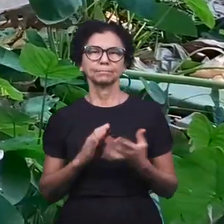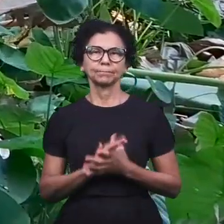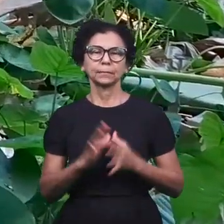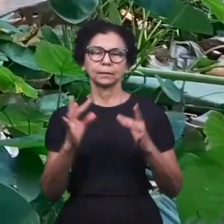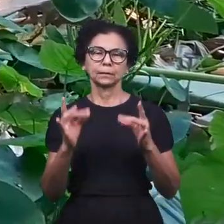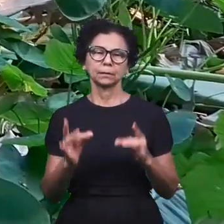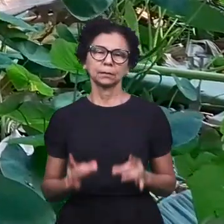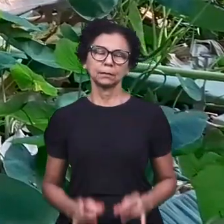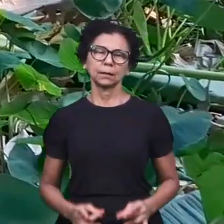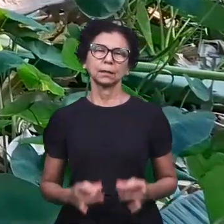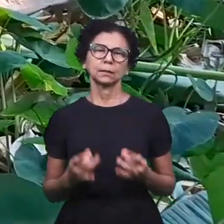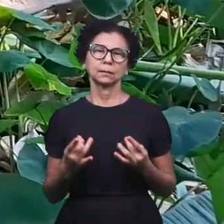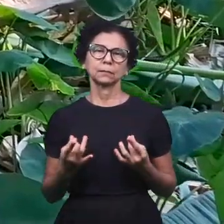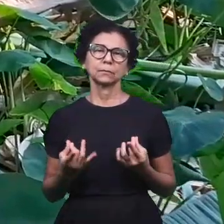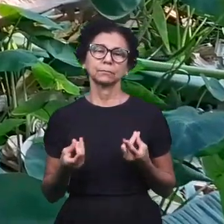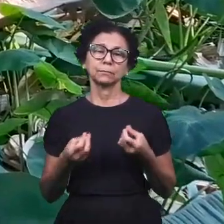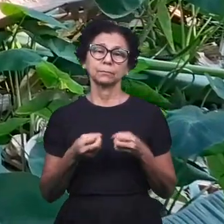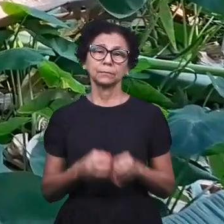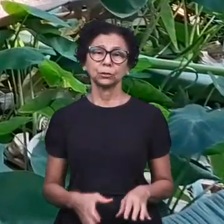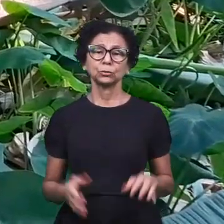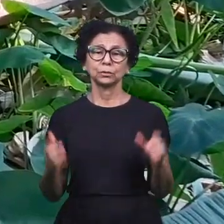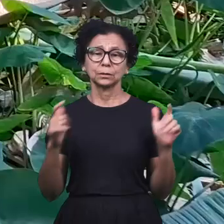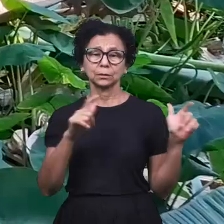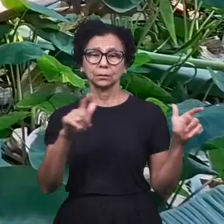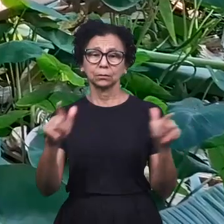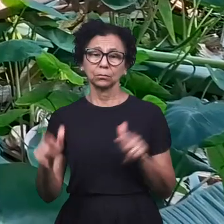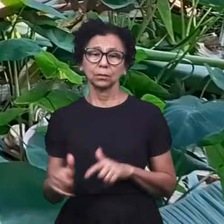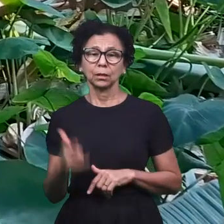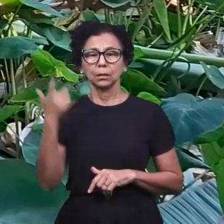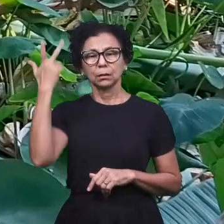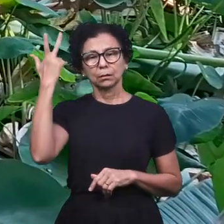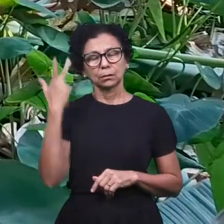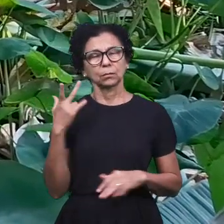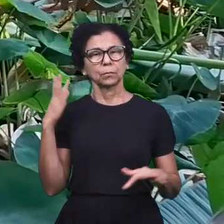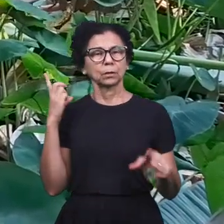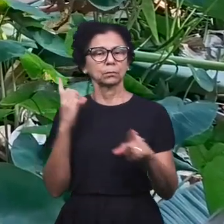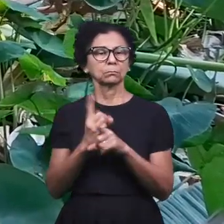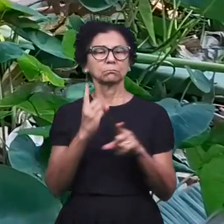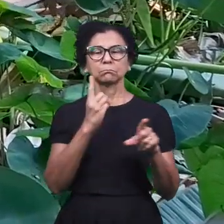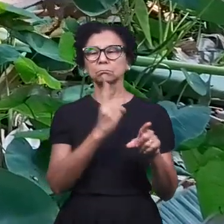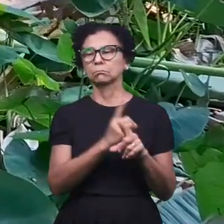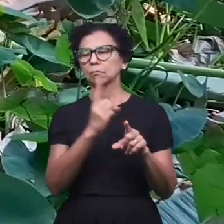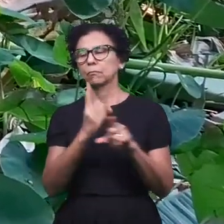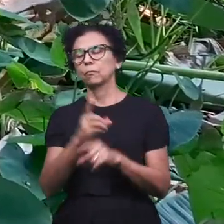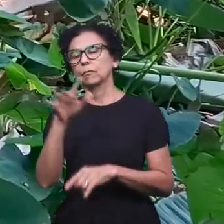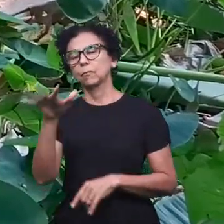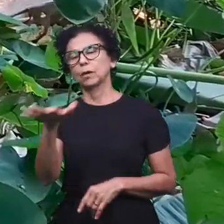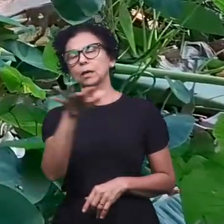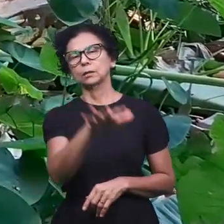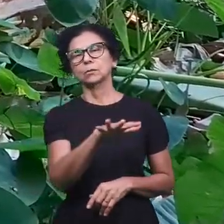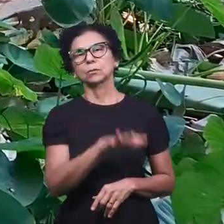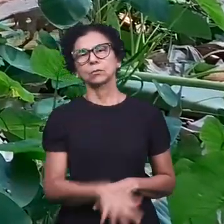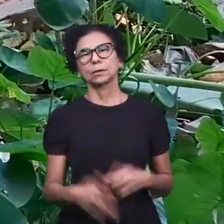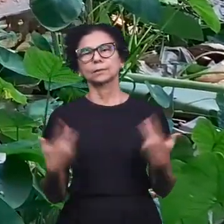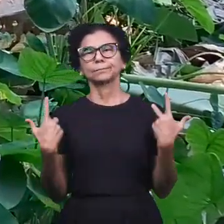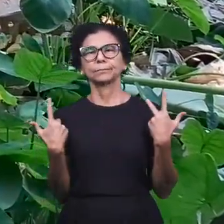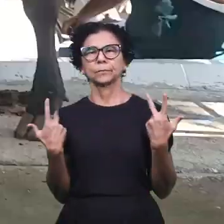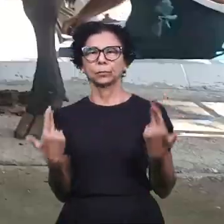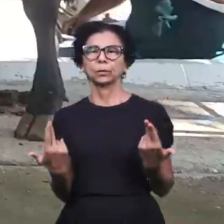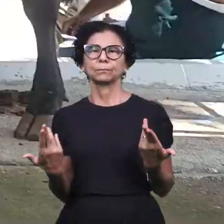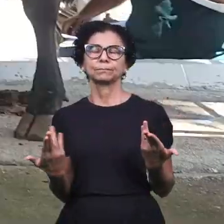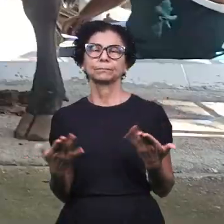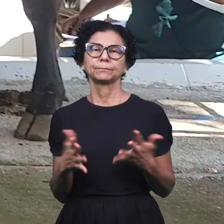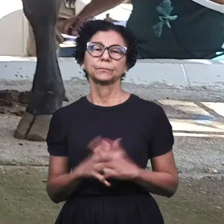técnica, que também é comum de se encontrar em tantas outras propriedades que enfrentam um cenário como